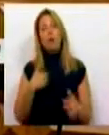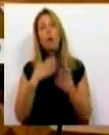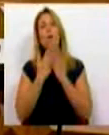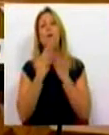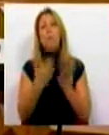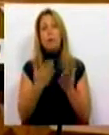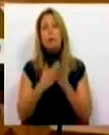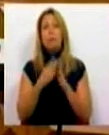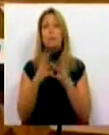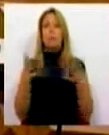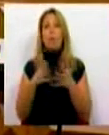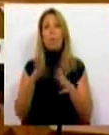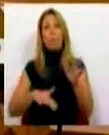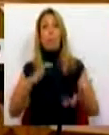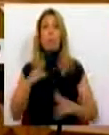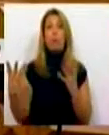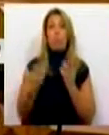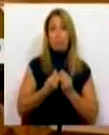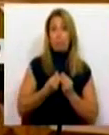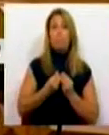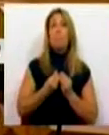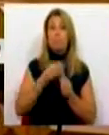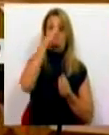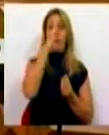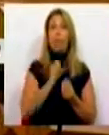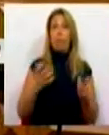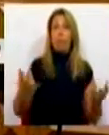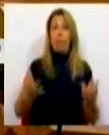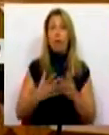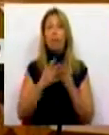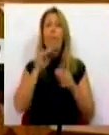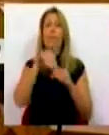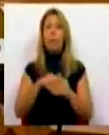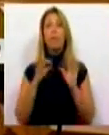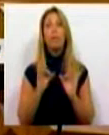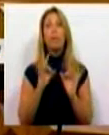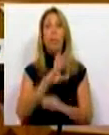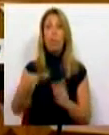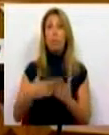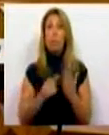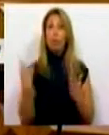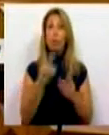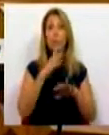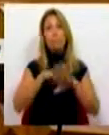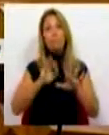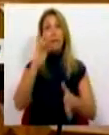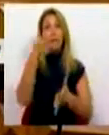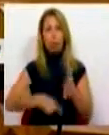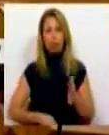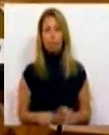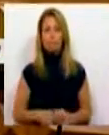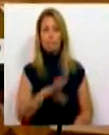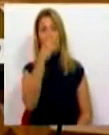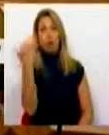este Governo a votar favoravelmente a nossa proposta em relação a este imposto. Um